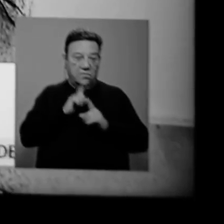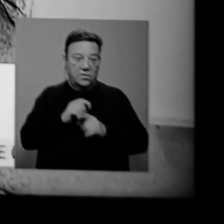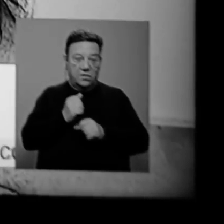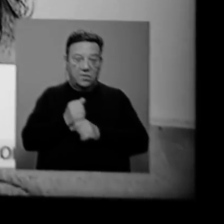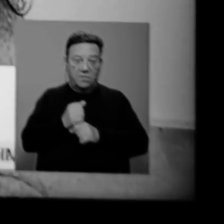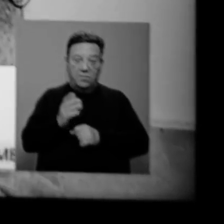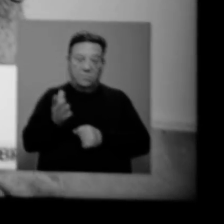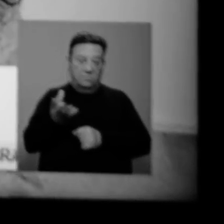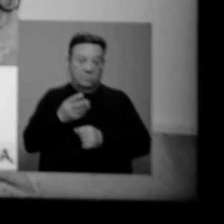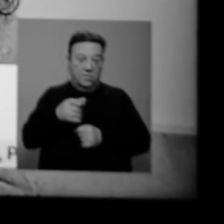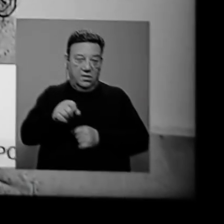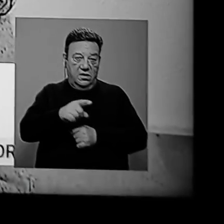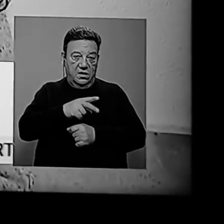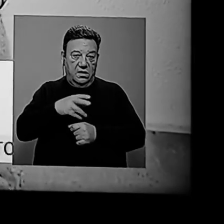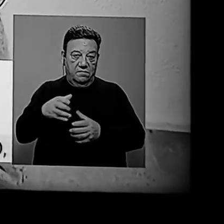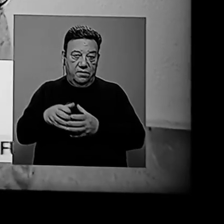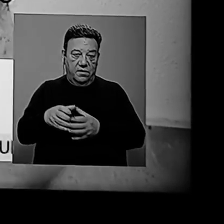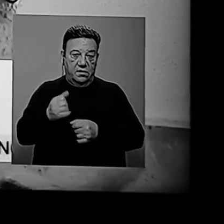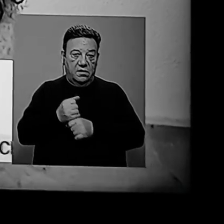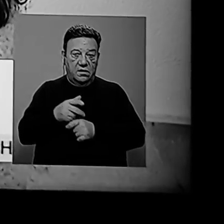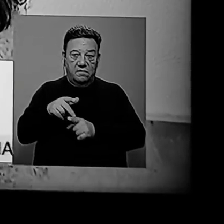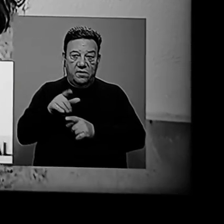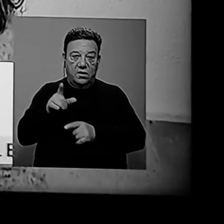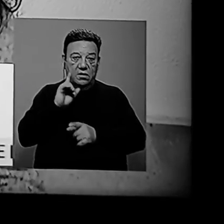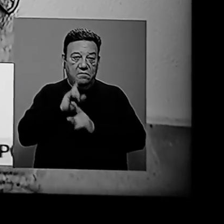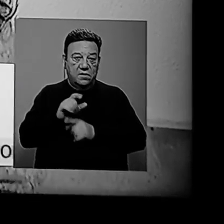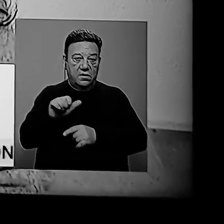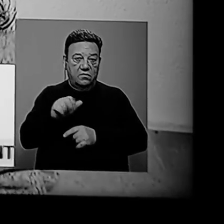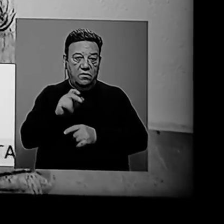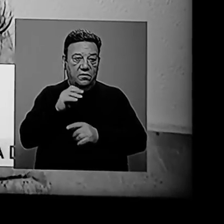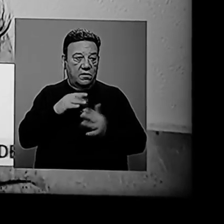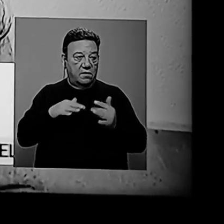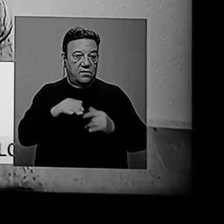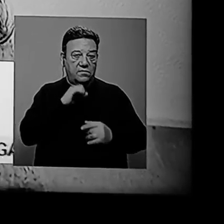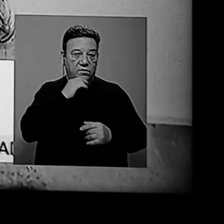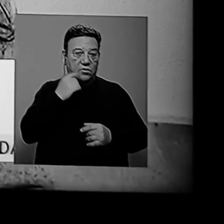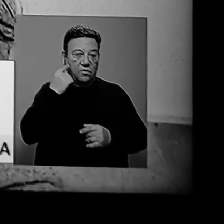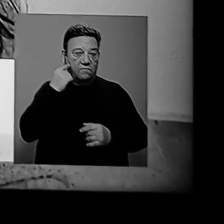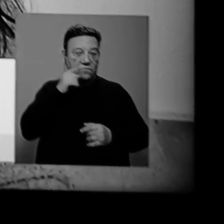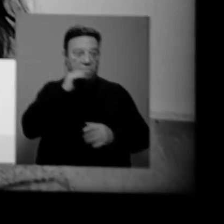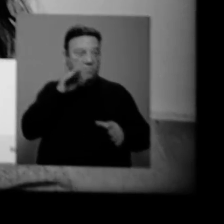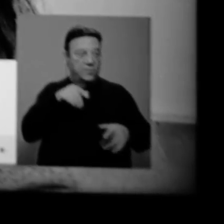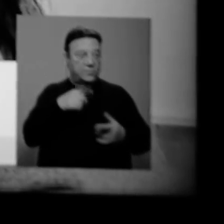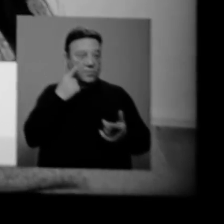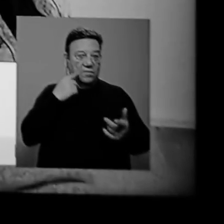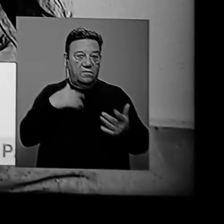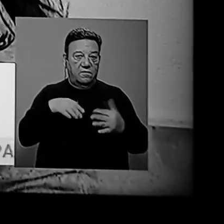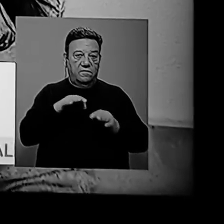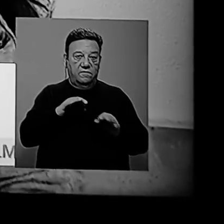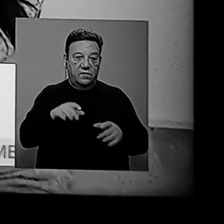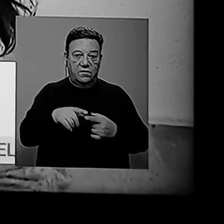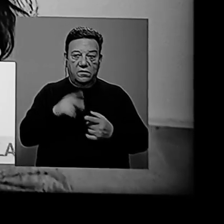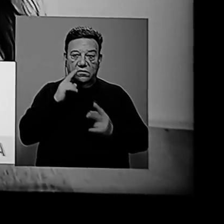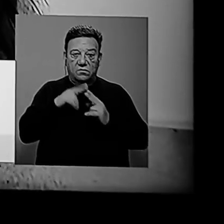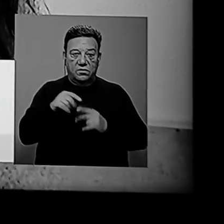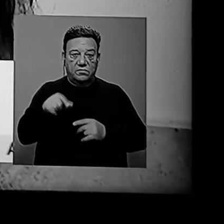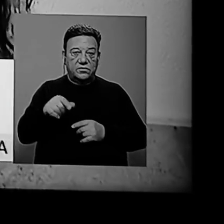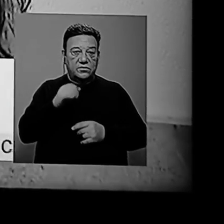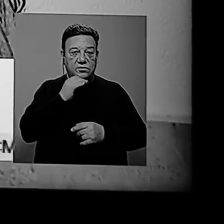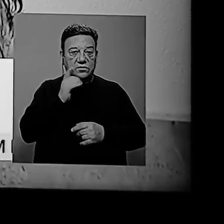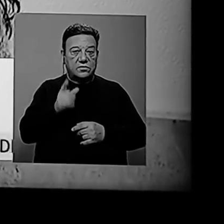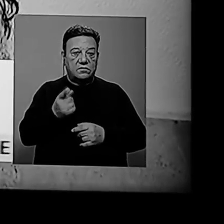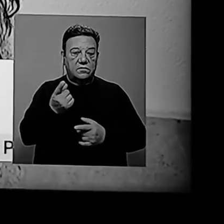trabalho de equipa, um trabalho de manutenção e manter esta qualidade ambiental em que nós ouvimos os melros, os passarinhos e encontramos aquilo que se